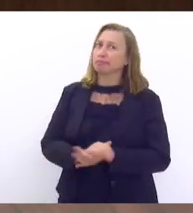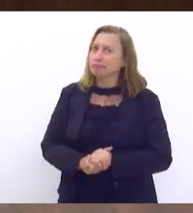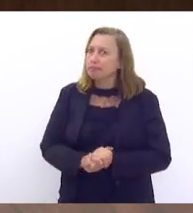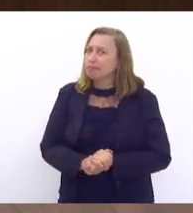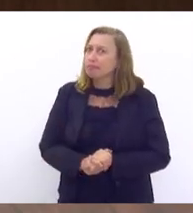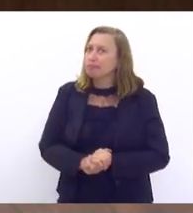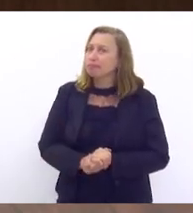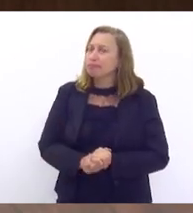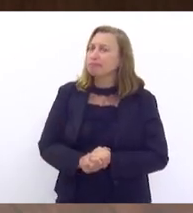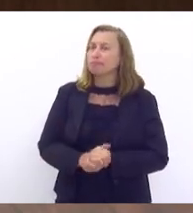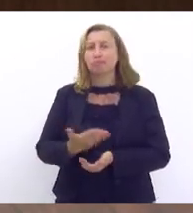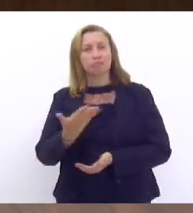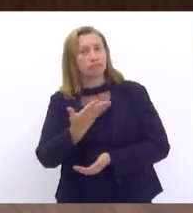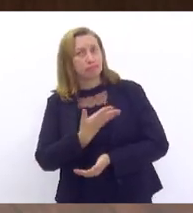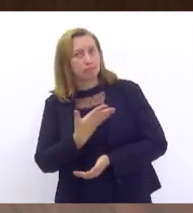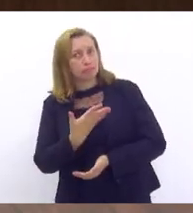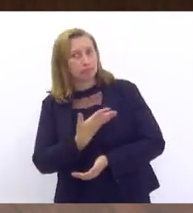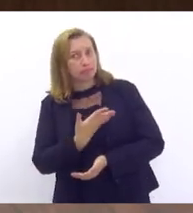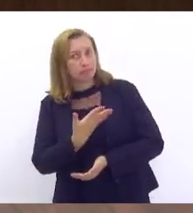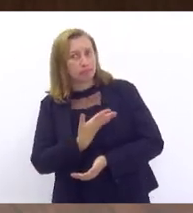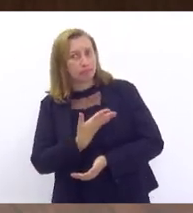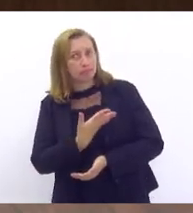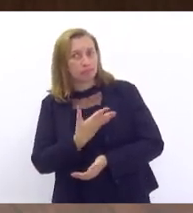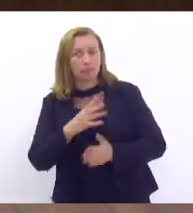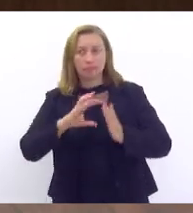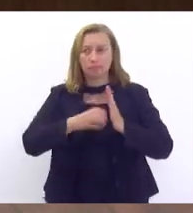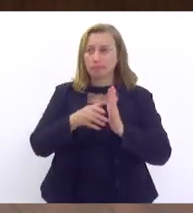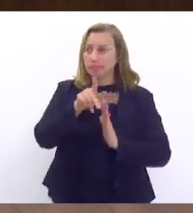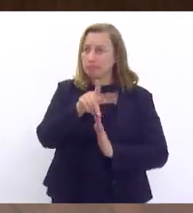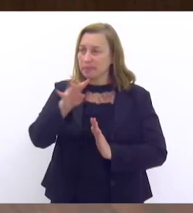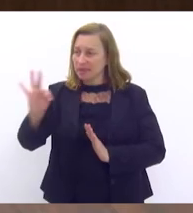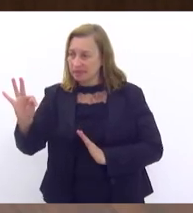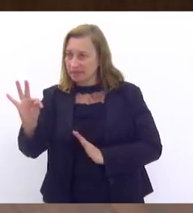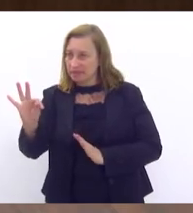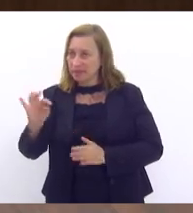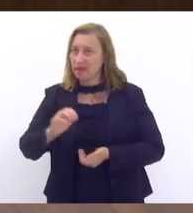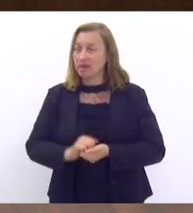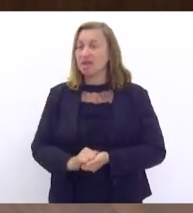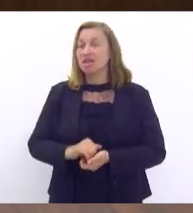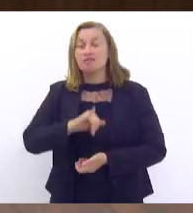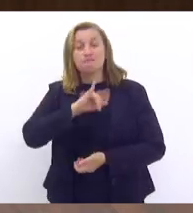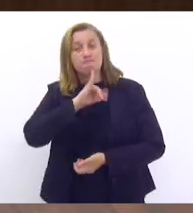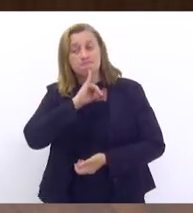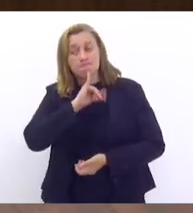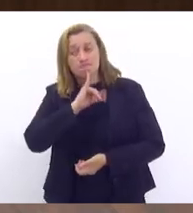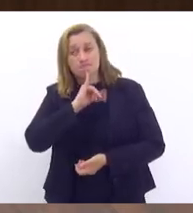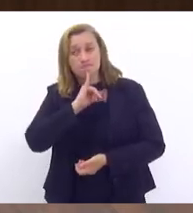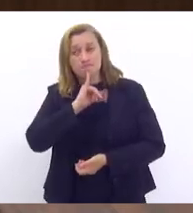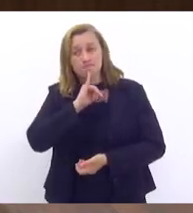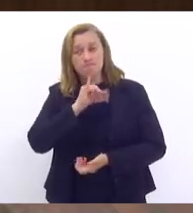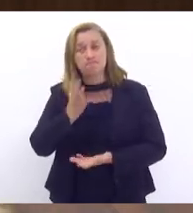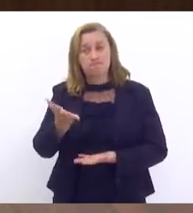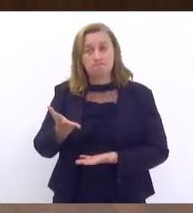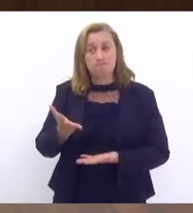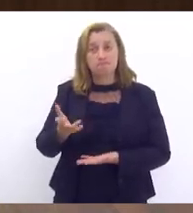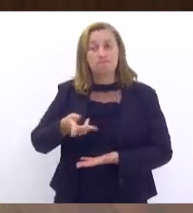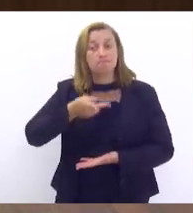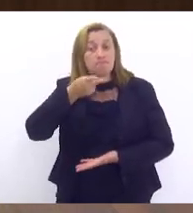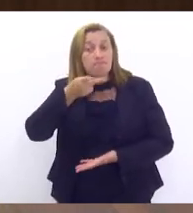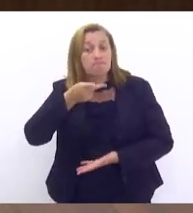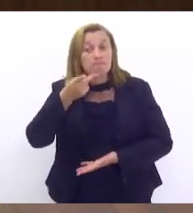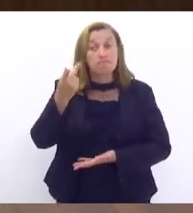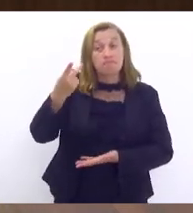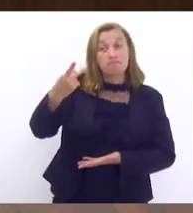uma companheira petista foi absolutamente infeliz nas suas